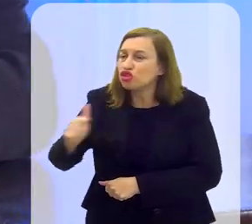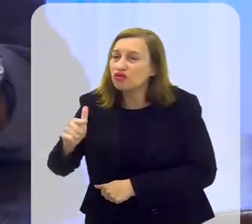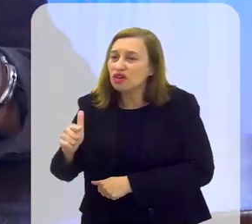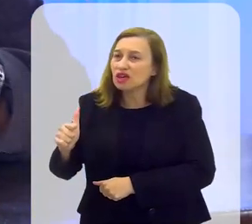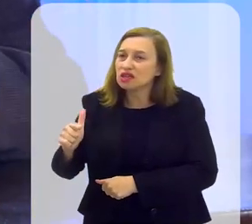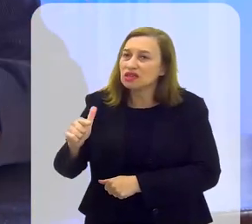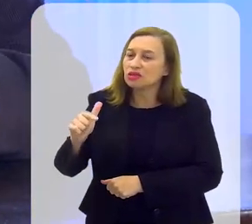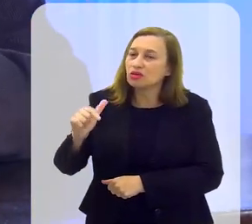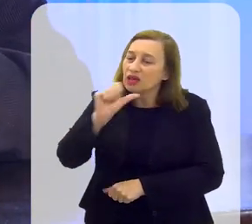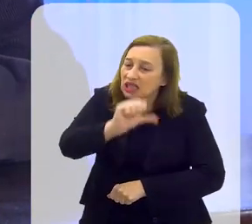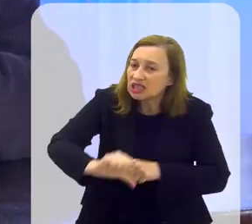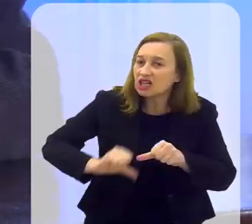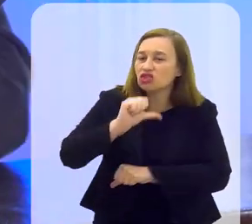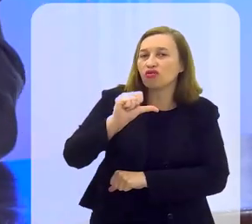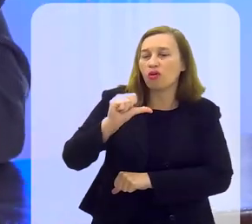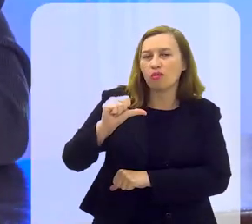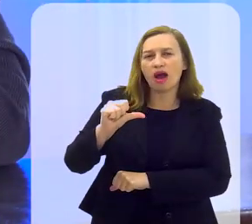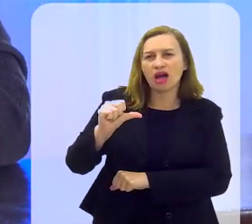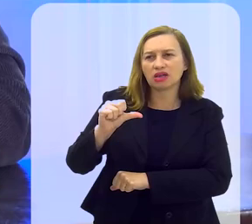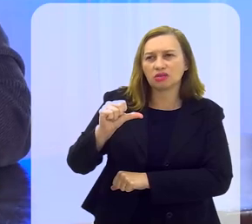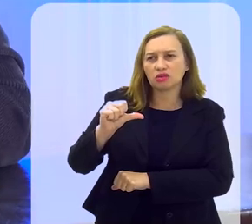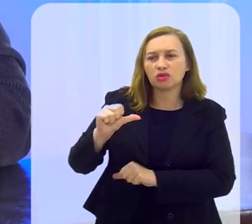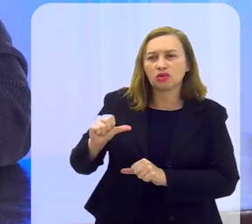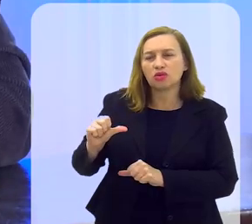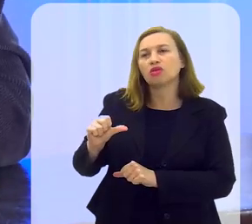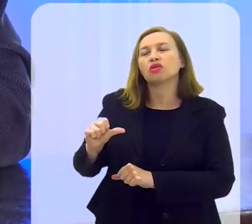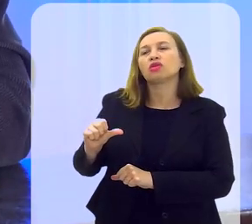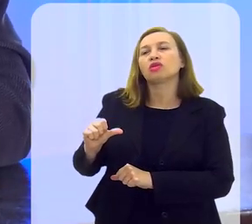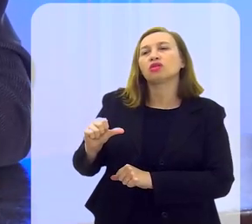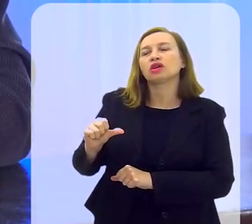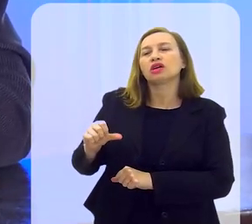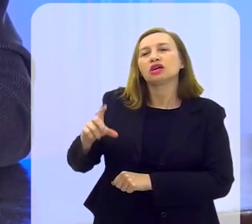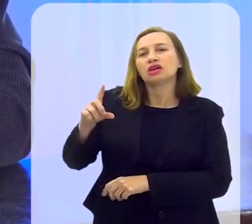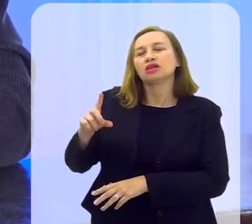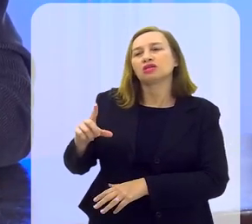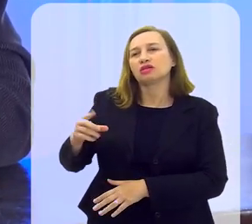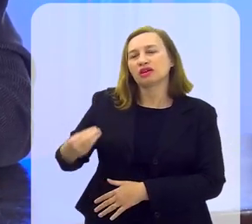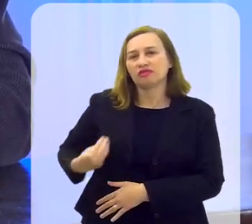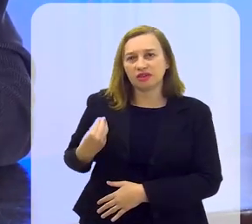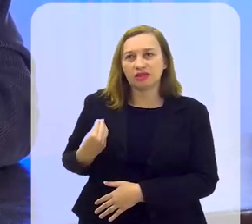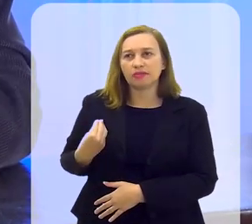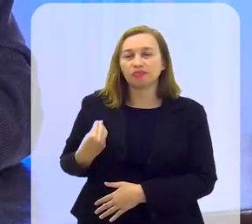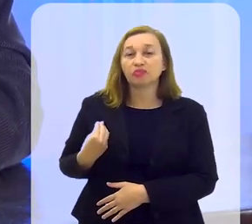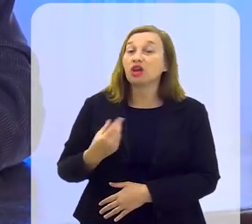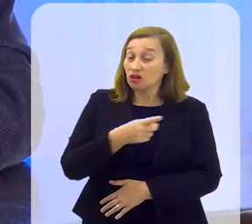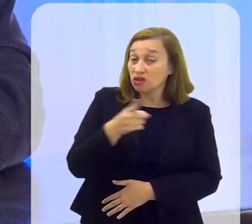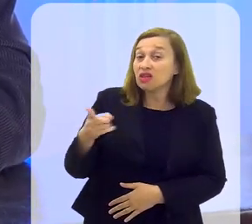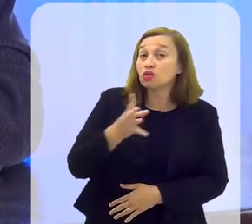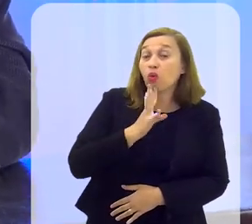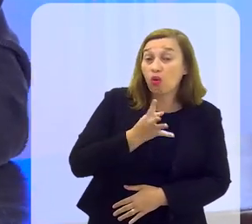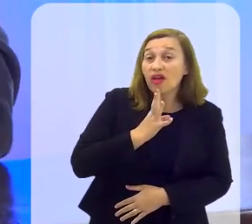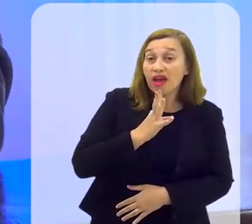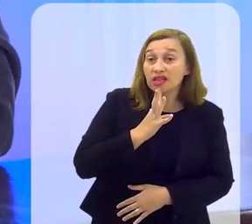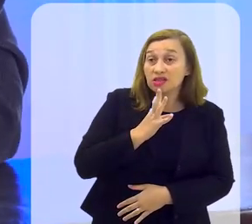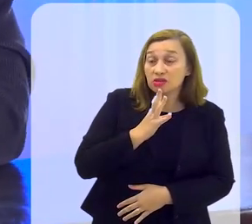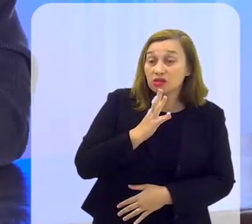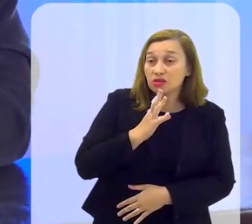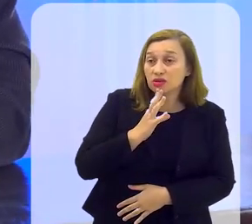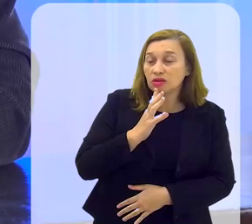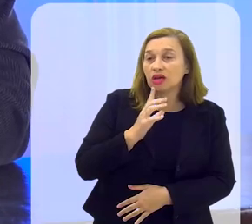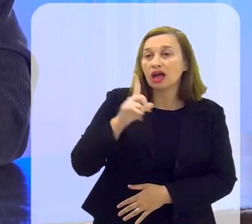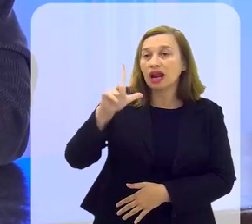mexido de dentro para fora e o Abraão laboriel Vocês que são músico é um dos maiores baixista desse mundo né